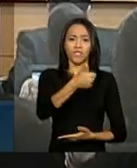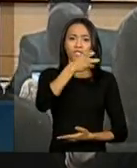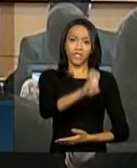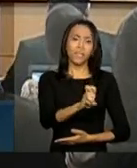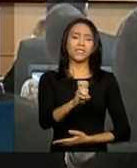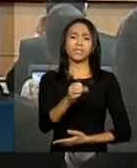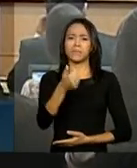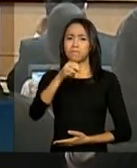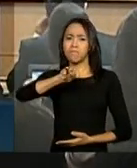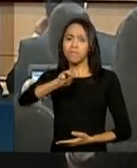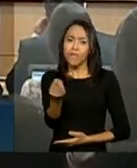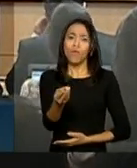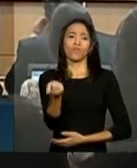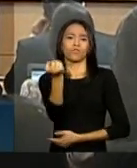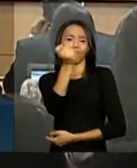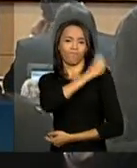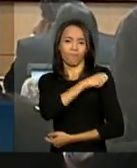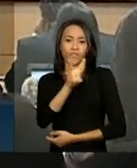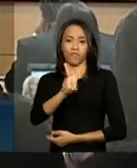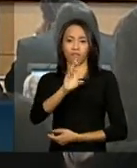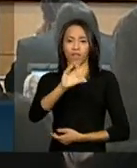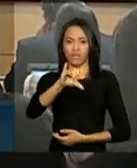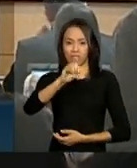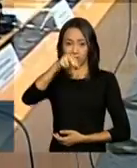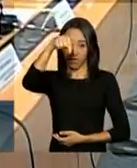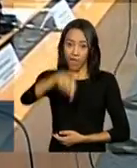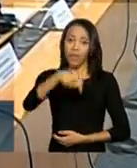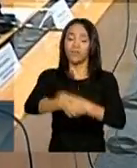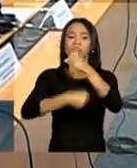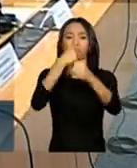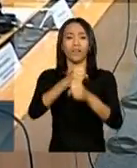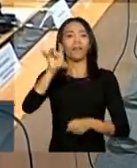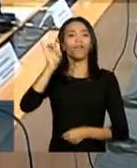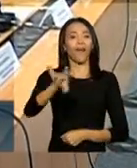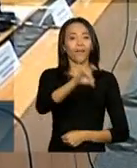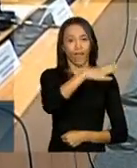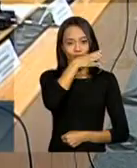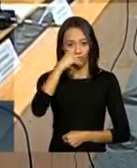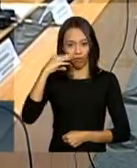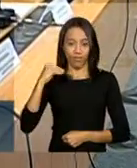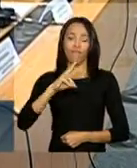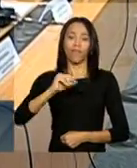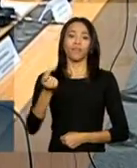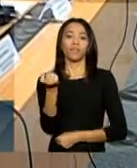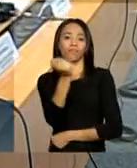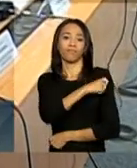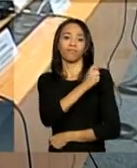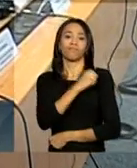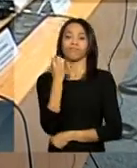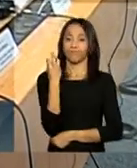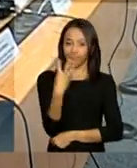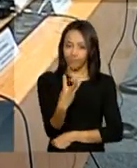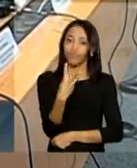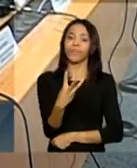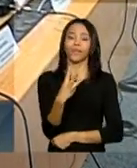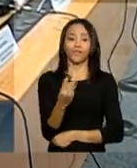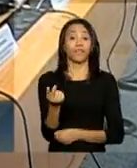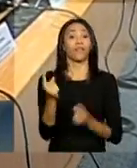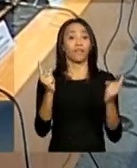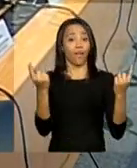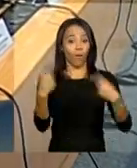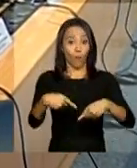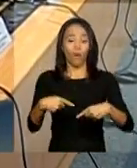doses da vacina para este ano cada adolescente vai receber três doses da vacina contra